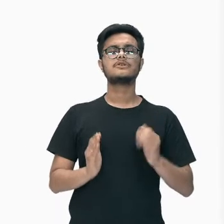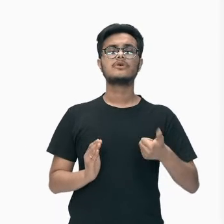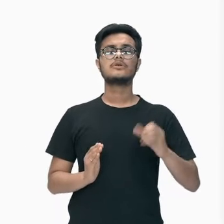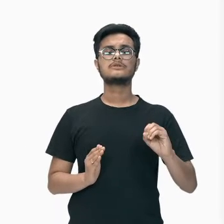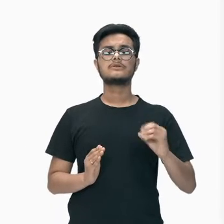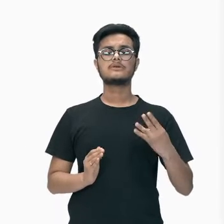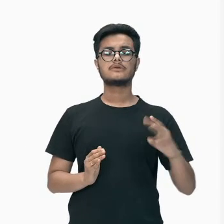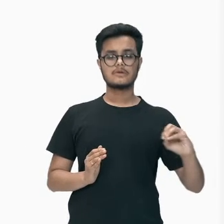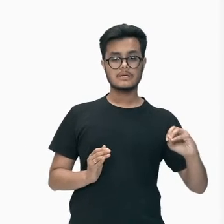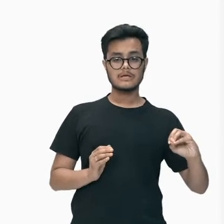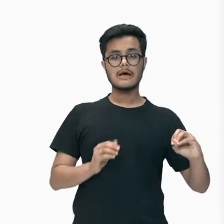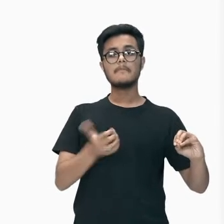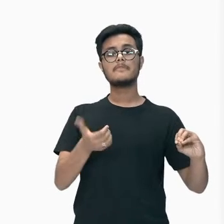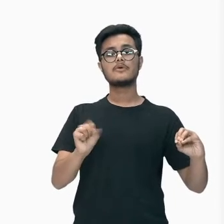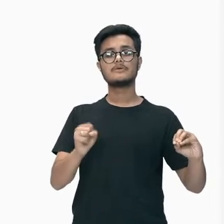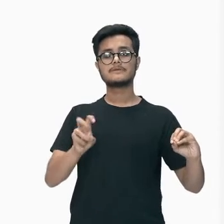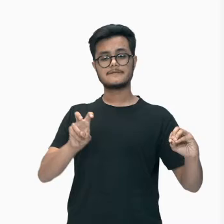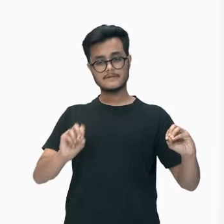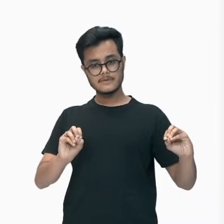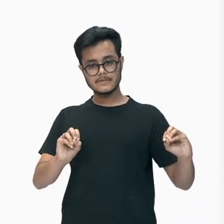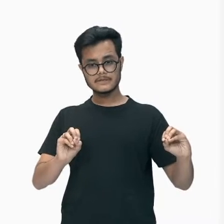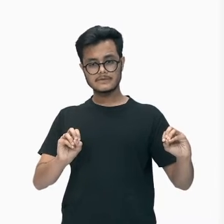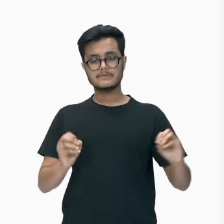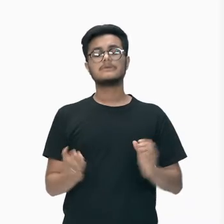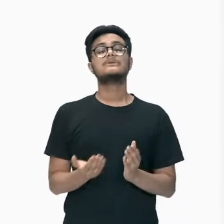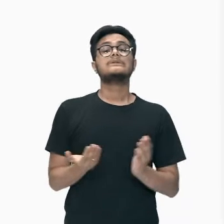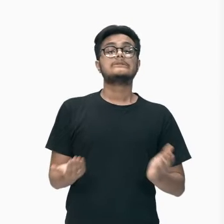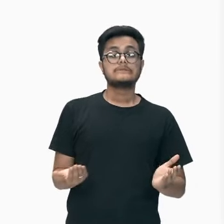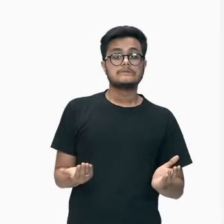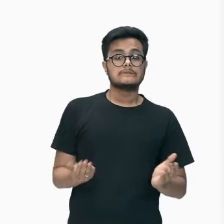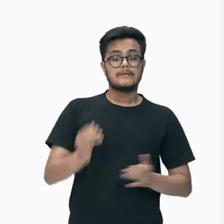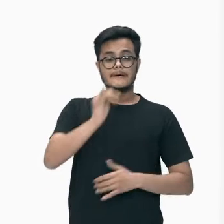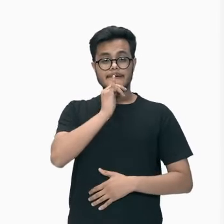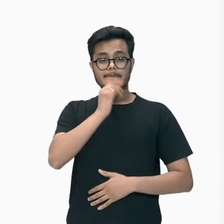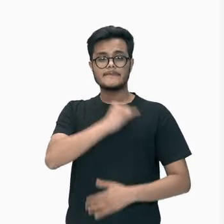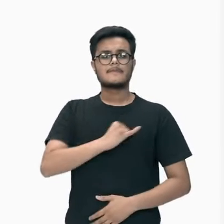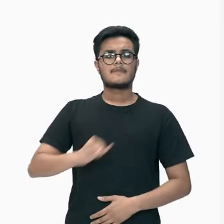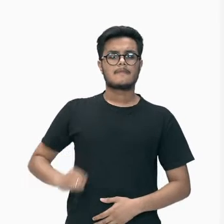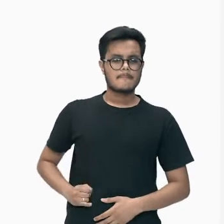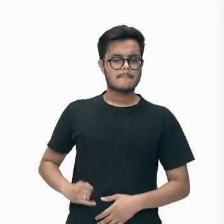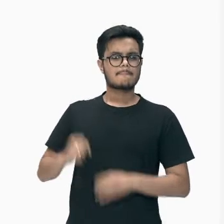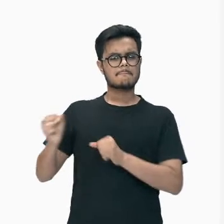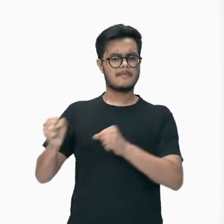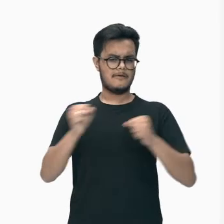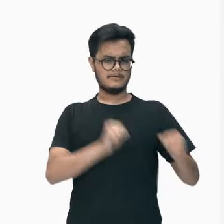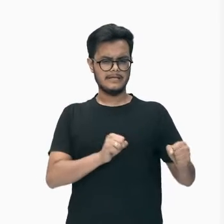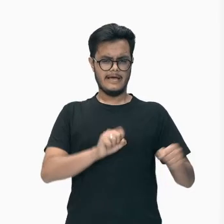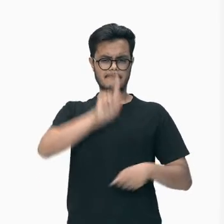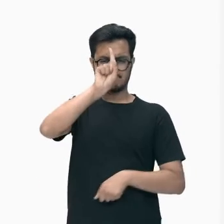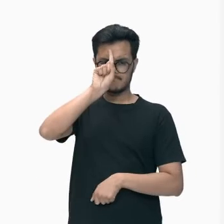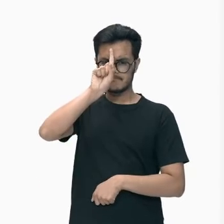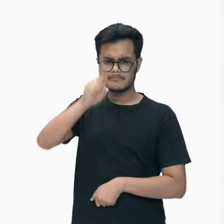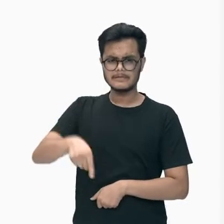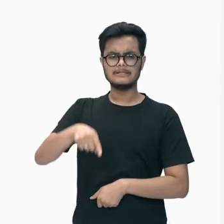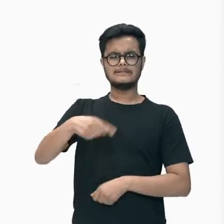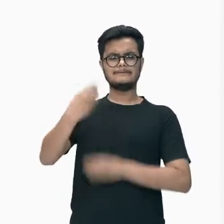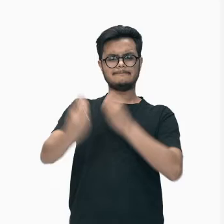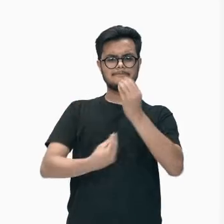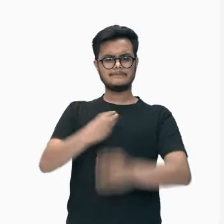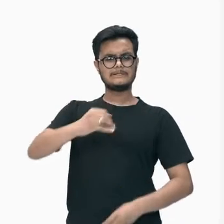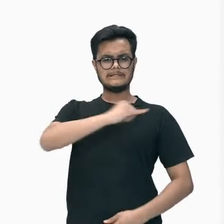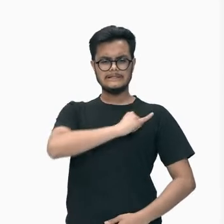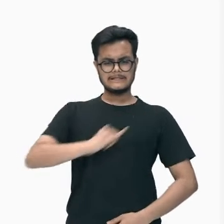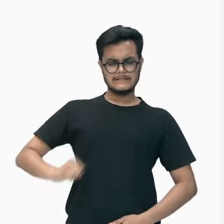de 1840 a 1850, quando o imperador assume o poder impondo